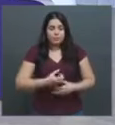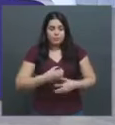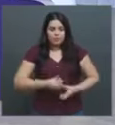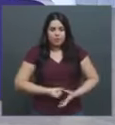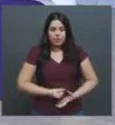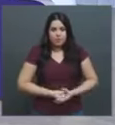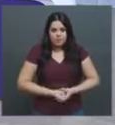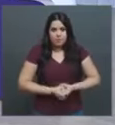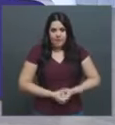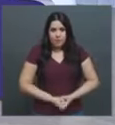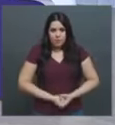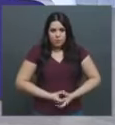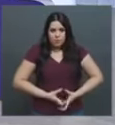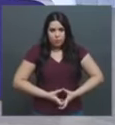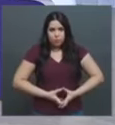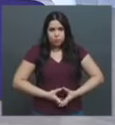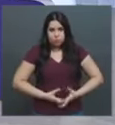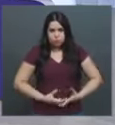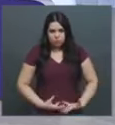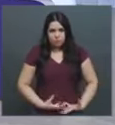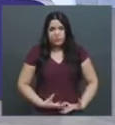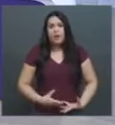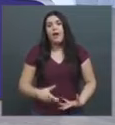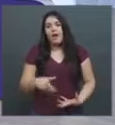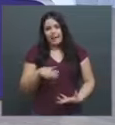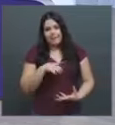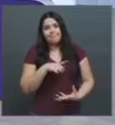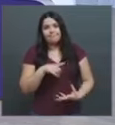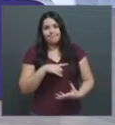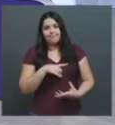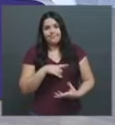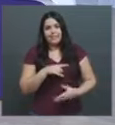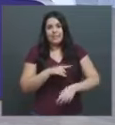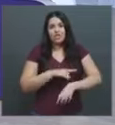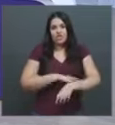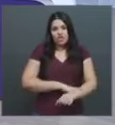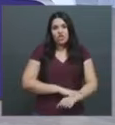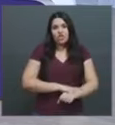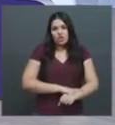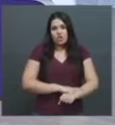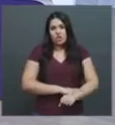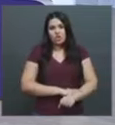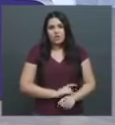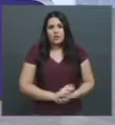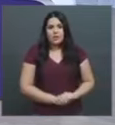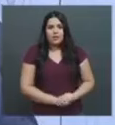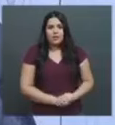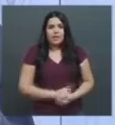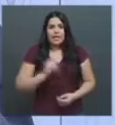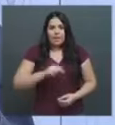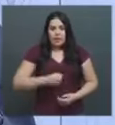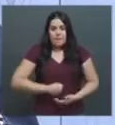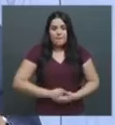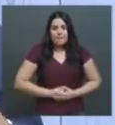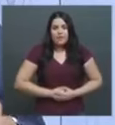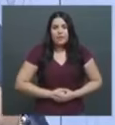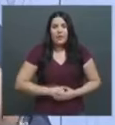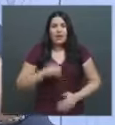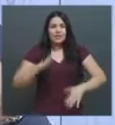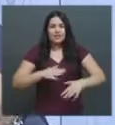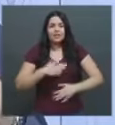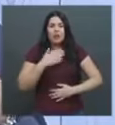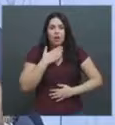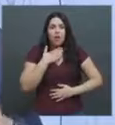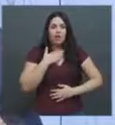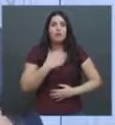uma queda. E com isso, há uma perda de urina quando ela aumenta a pressão no abdômen. Quando ela tosse,